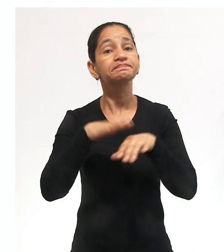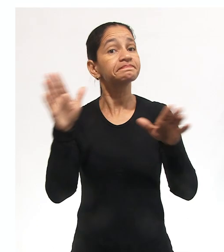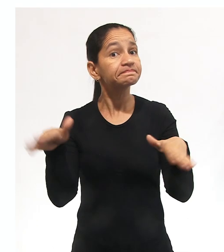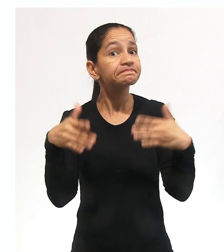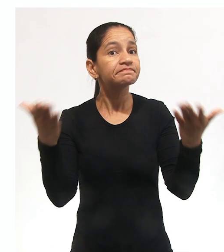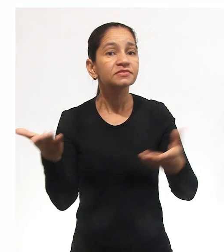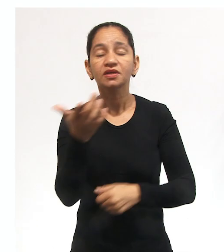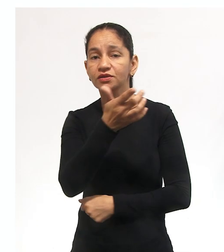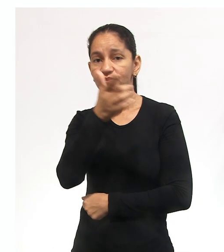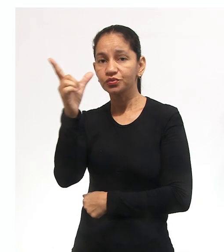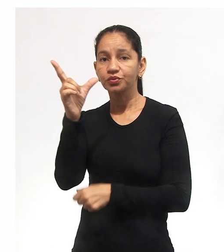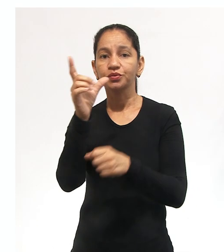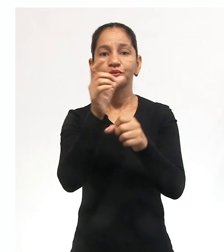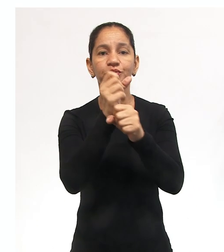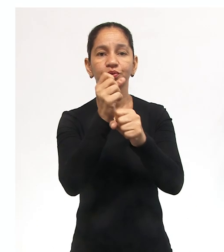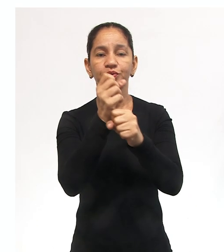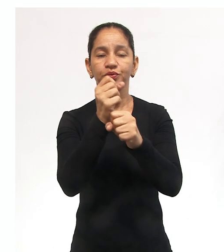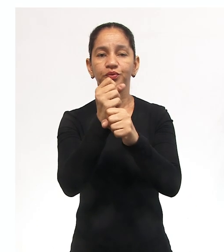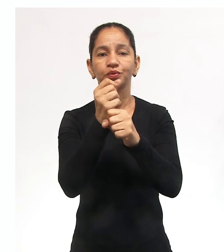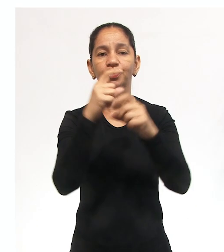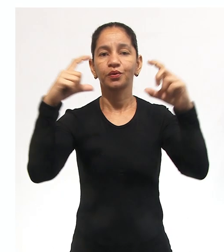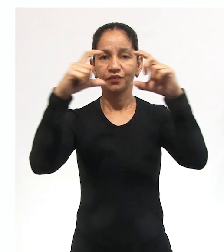faz outro tipo de